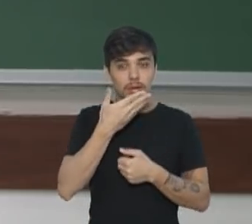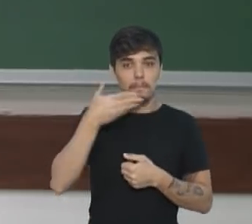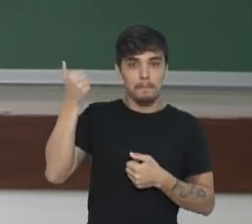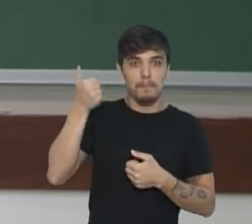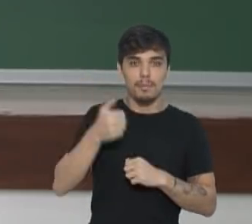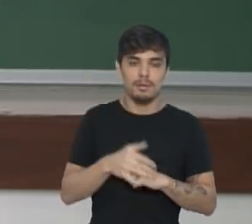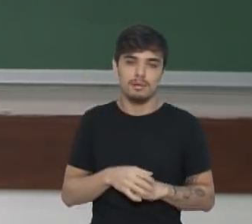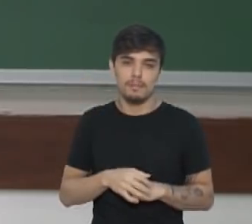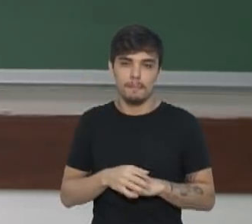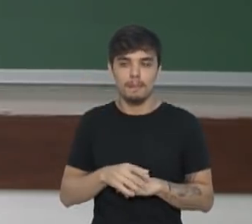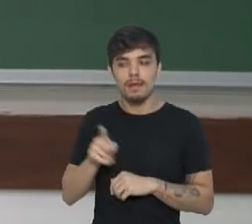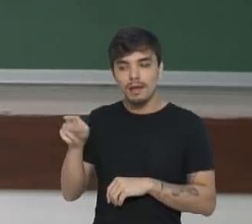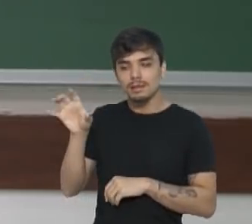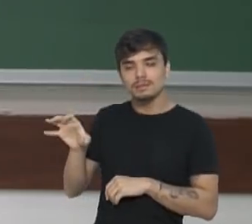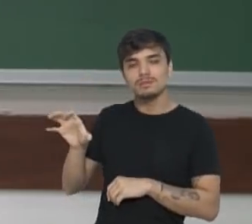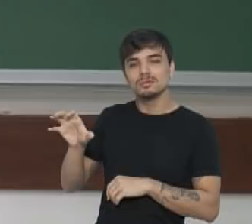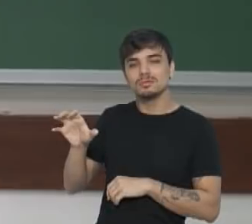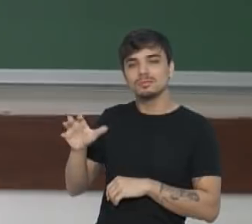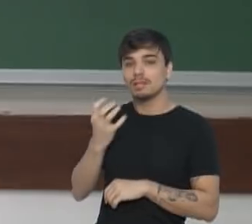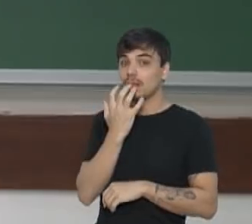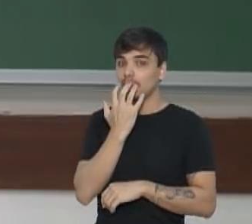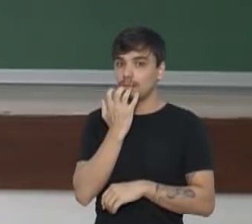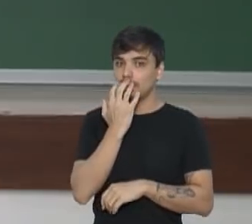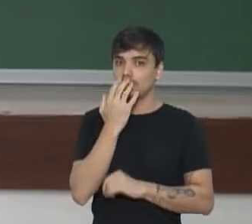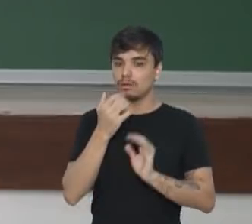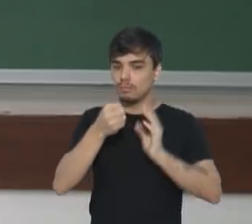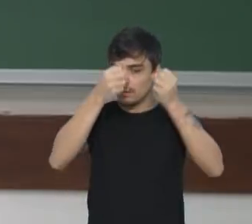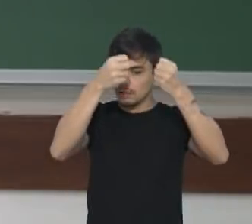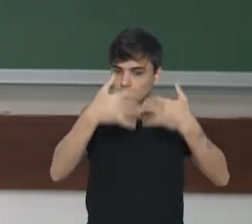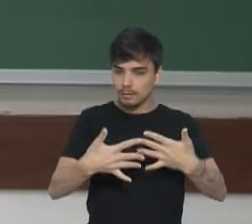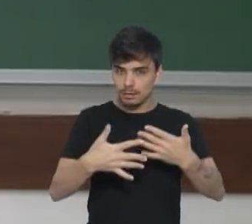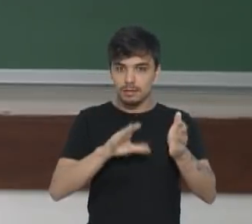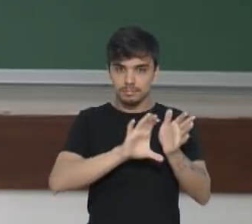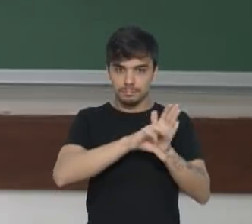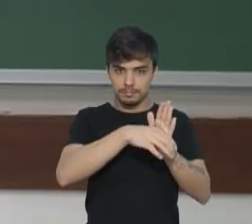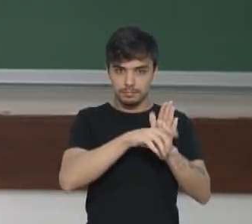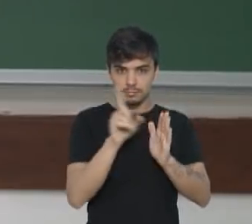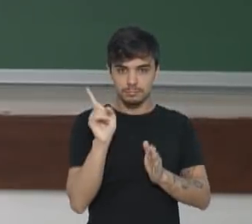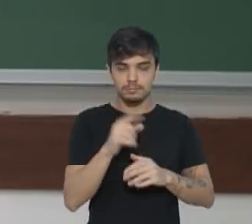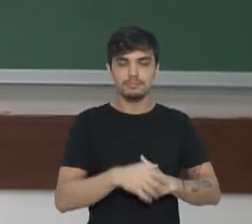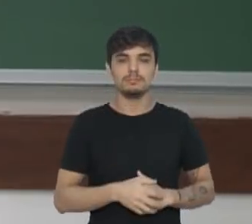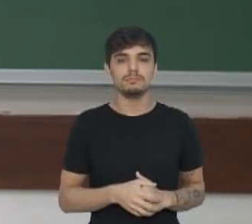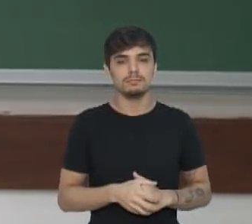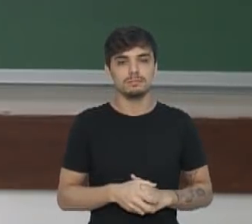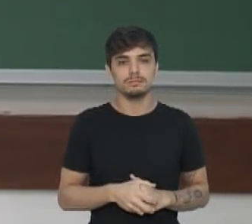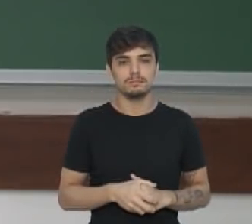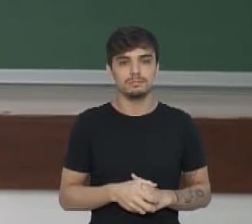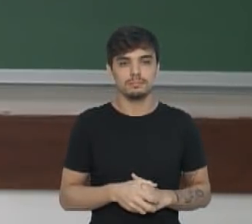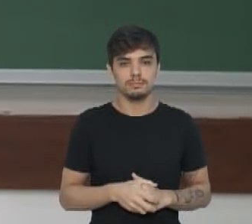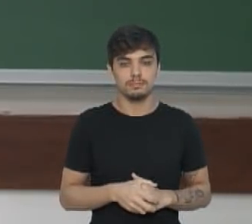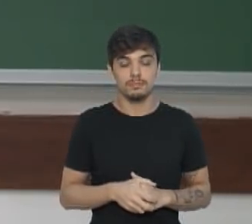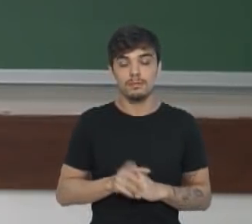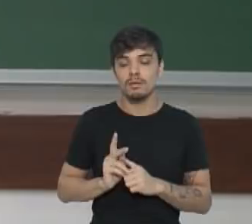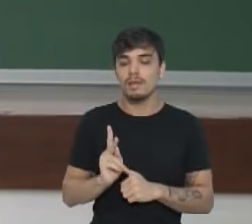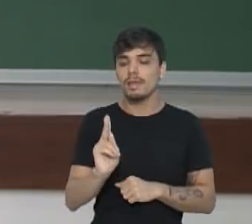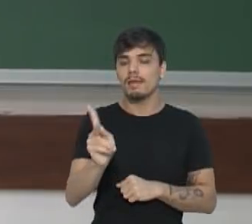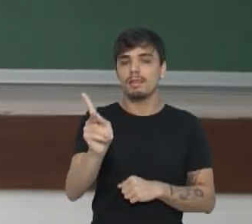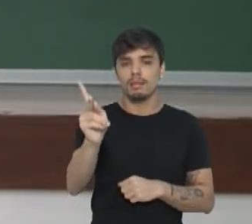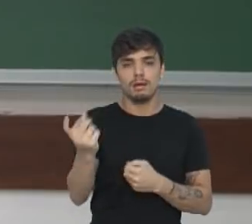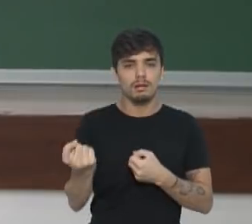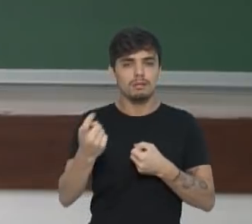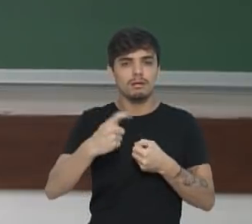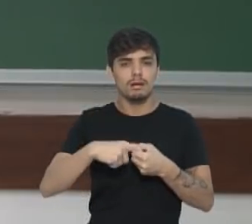menos isso que o Nietzsche vai tentar colocar aqui através desse conceito do eterno retorno. Tá? O eterno retorno é um conceito que existe em